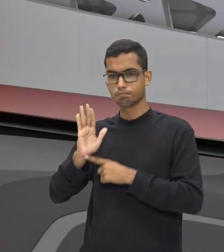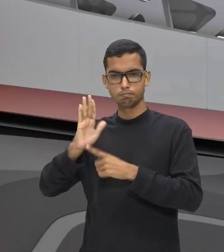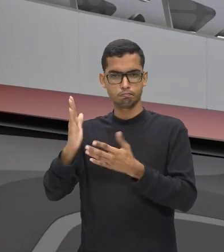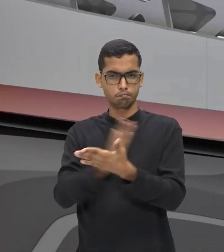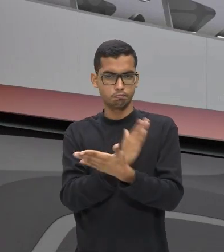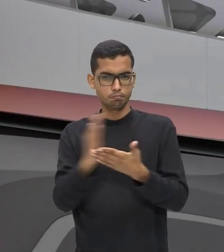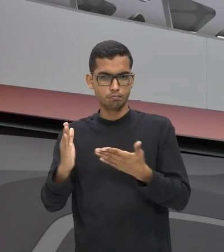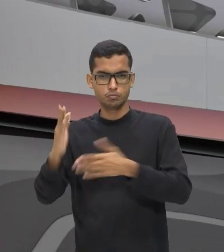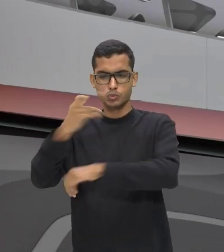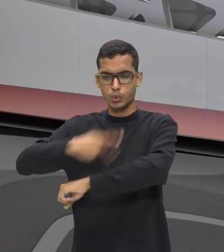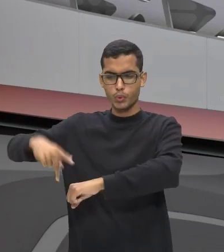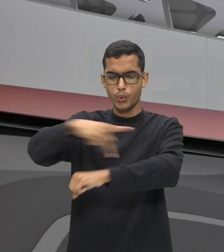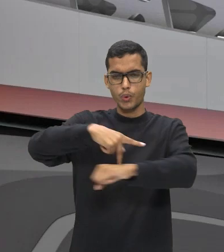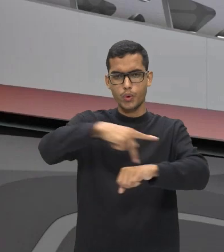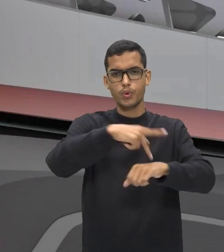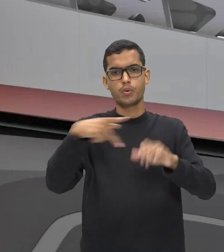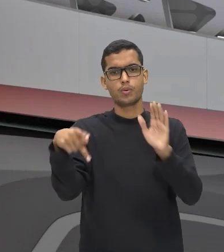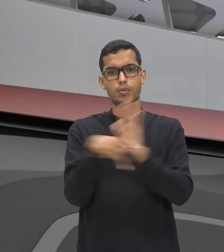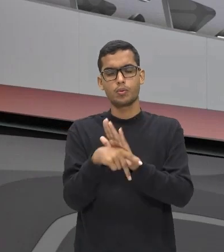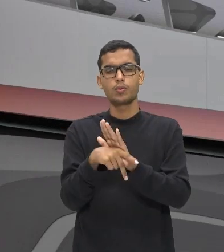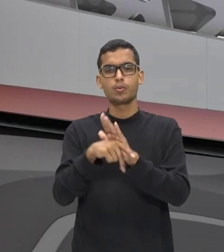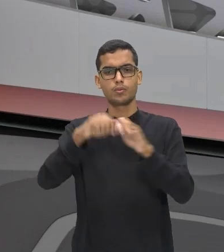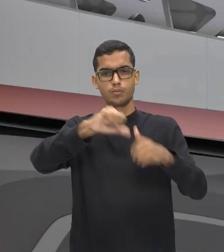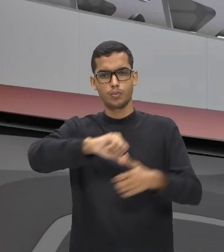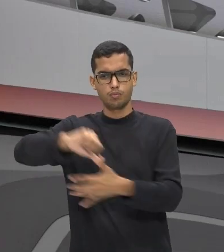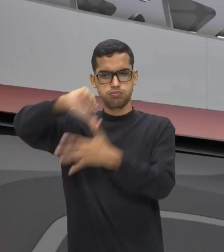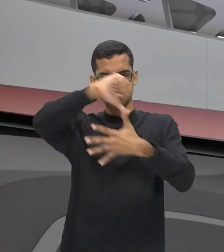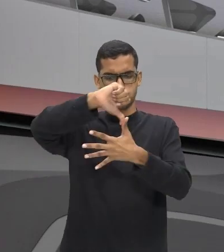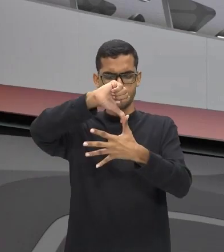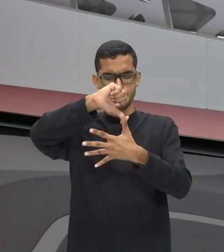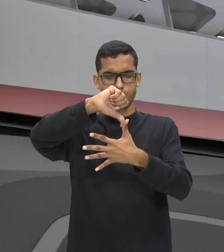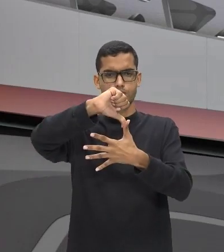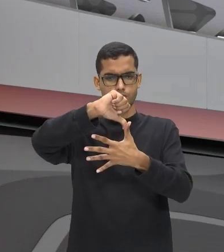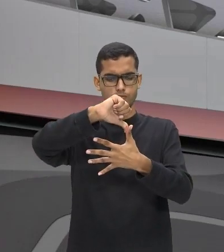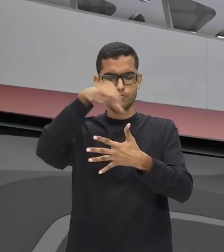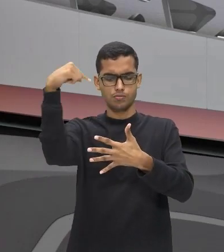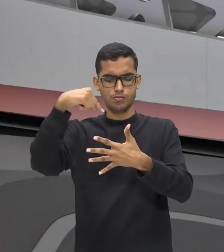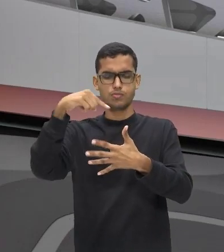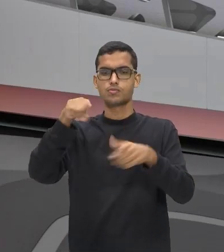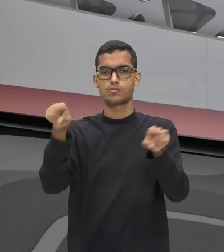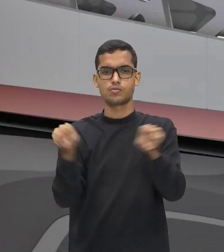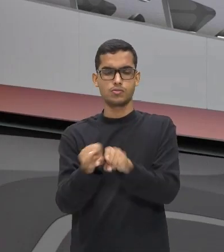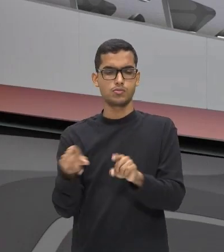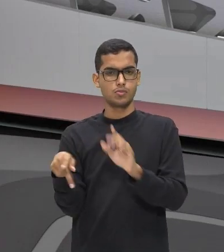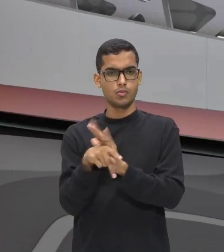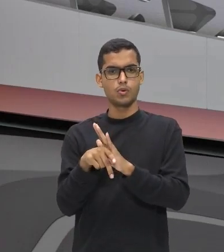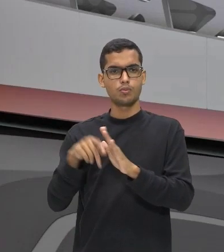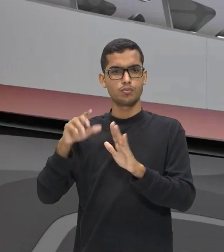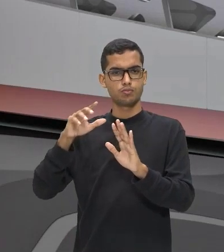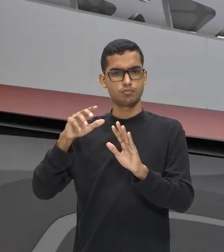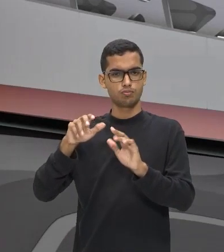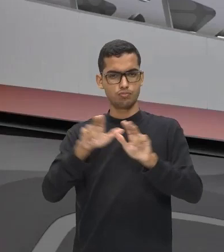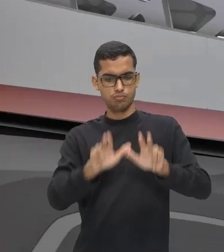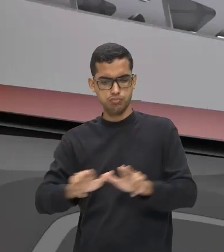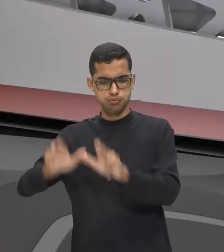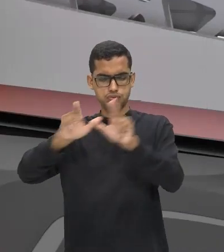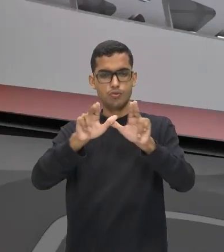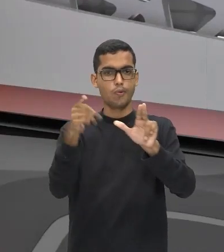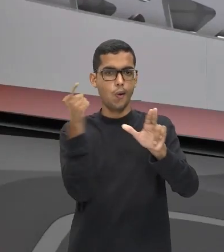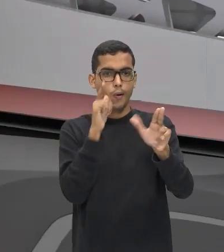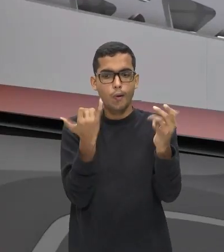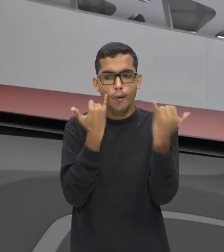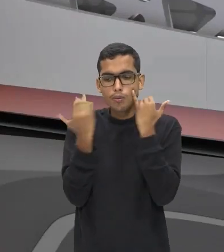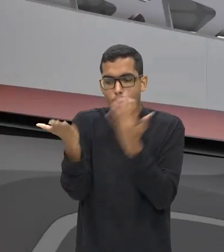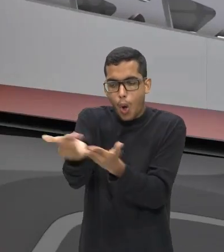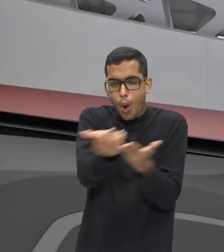dos países sul-americanos. Então, o satélite vai me trazer essa informação. Então, se eu diminuir aqui o